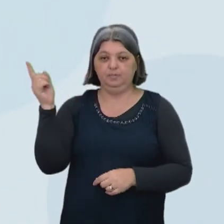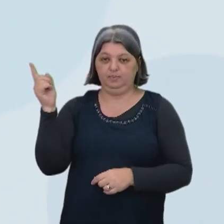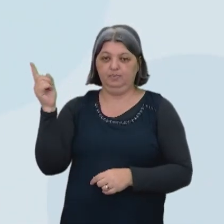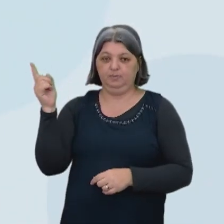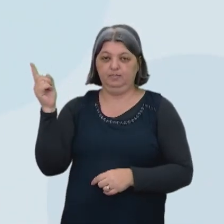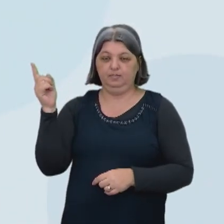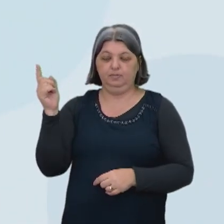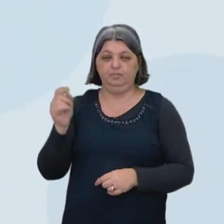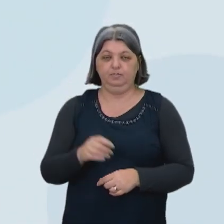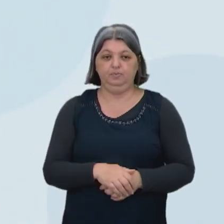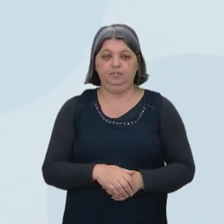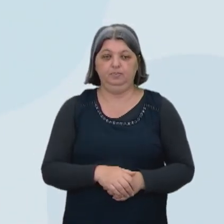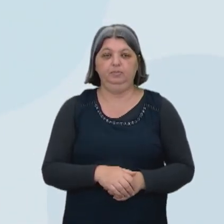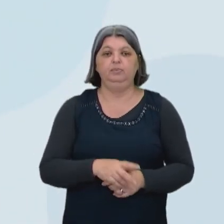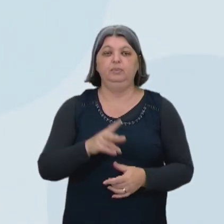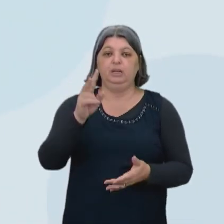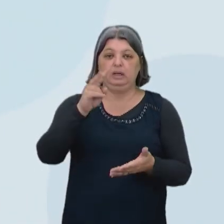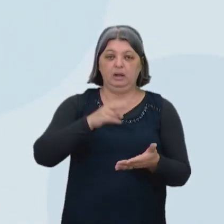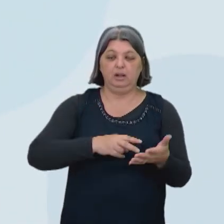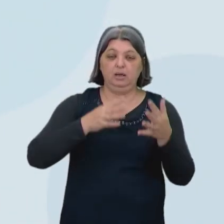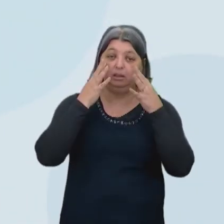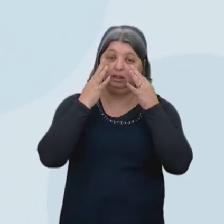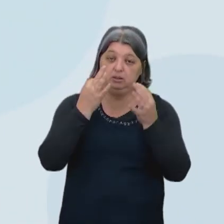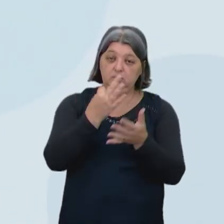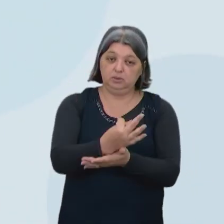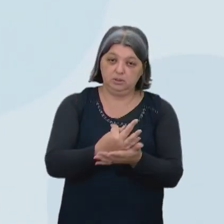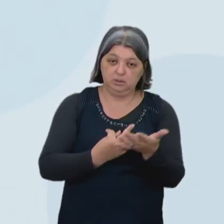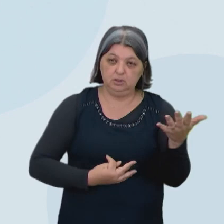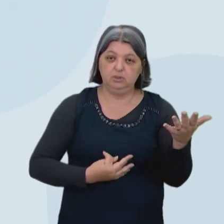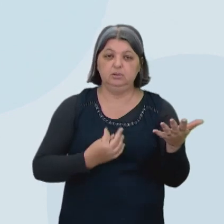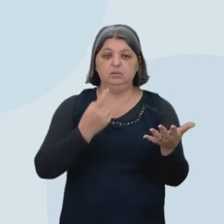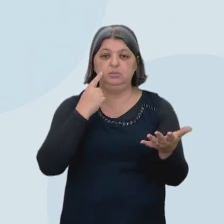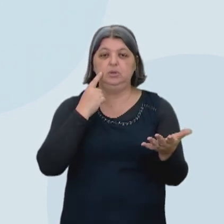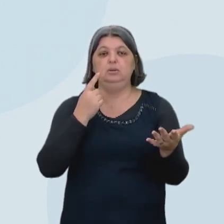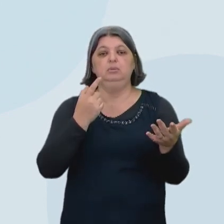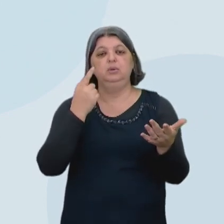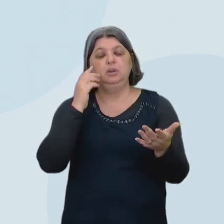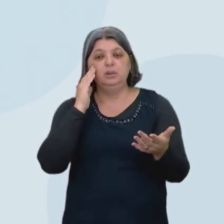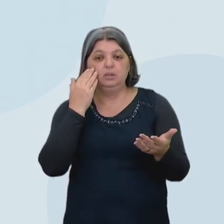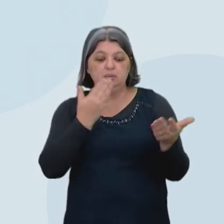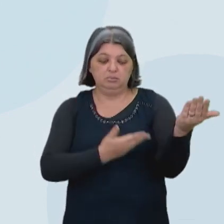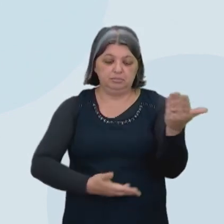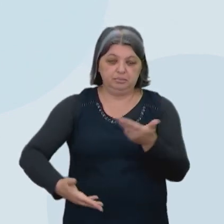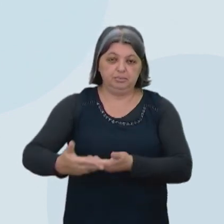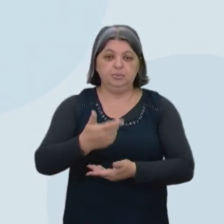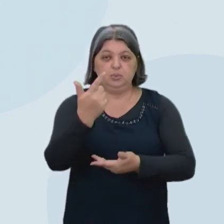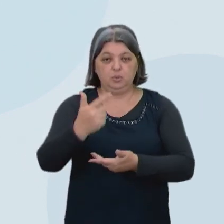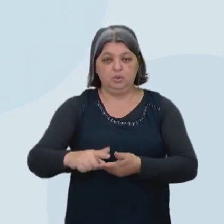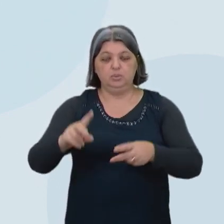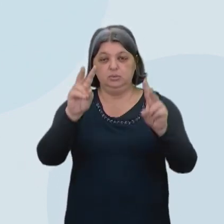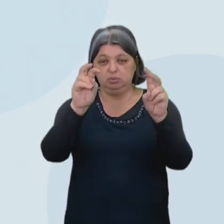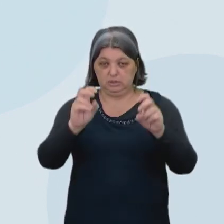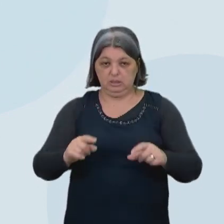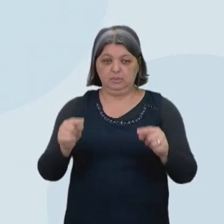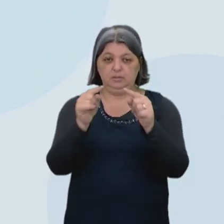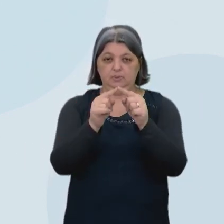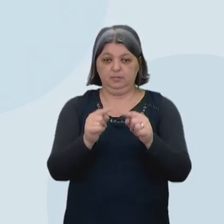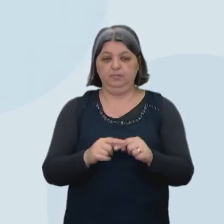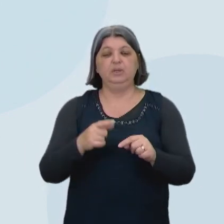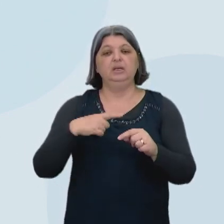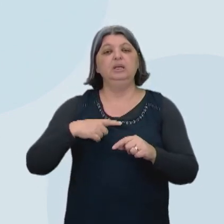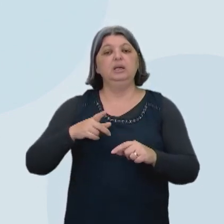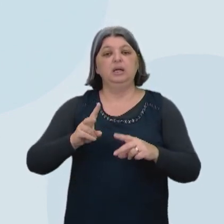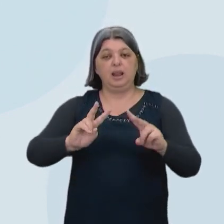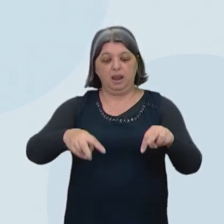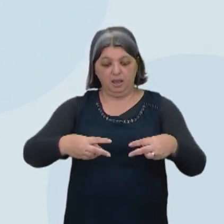deixo sempre, ler os textos atentamente, observar a integração do material com outros componentes do aprofundamento, sempre deixo alguns links,